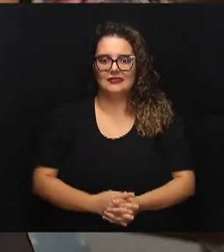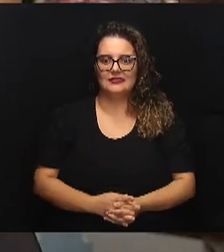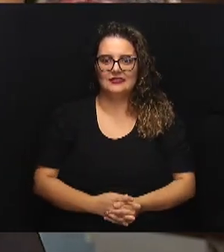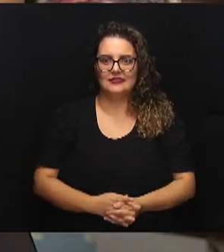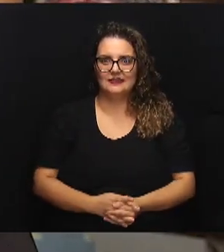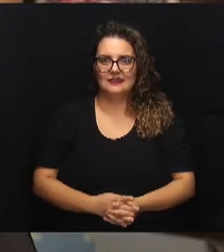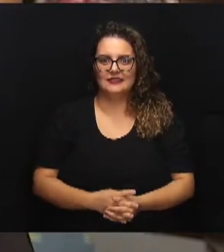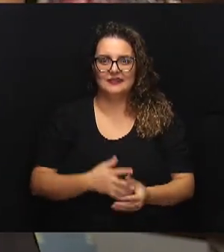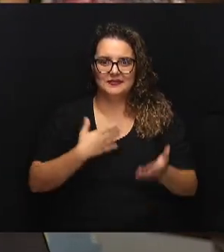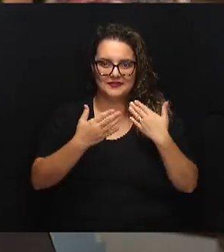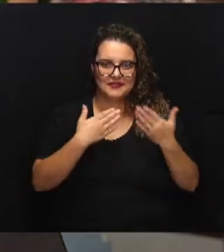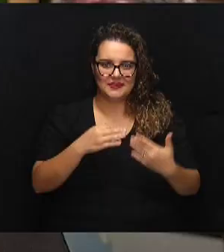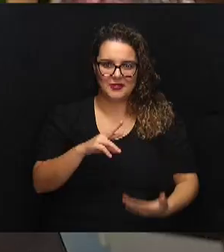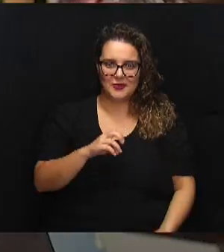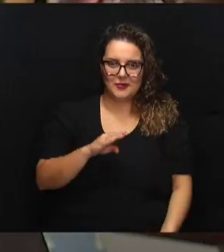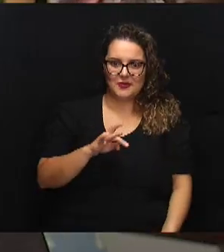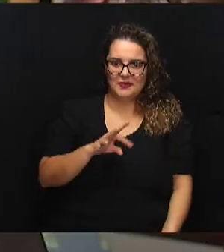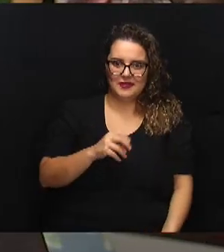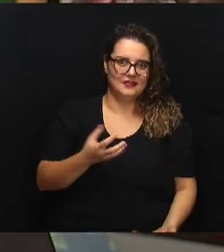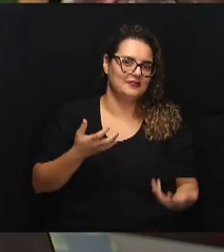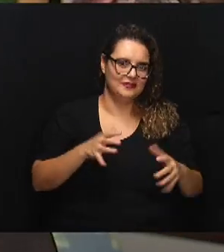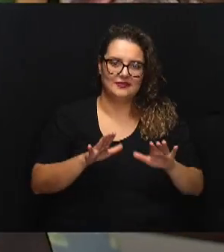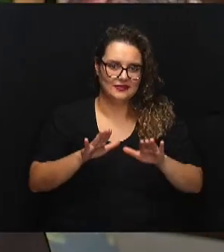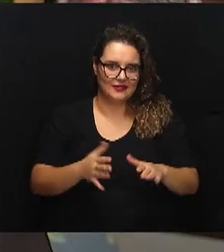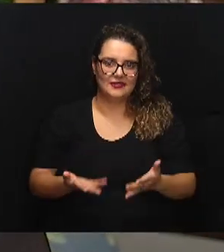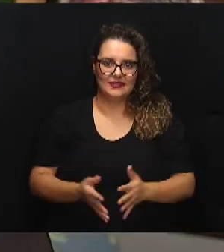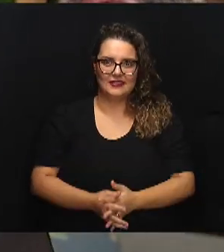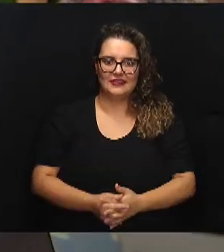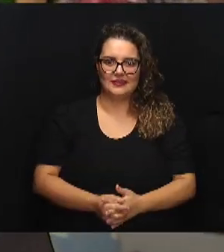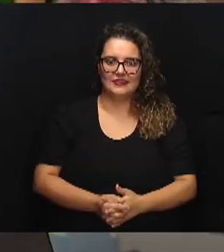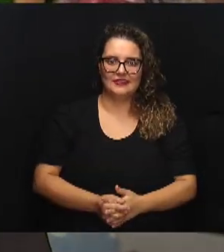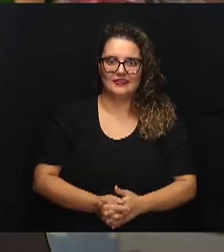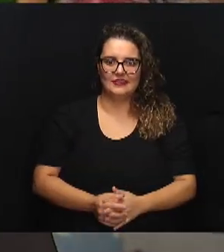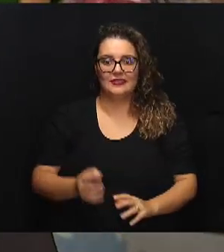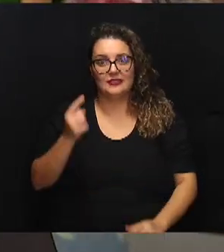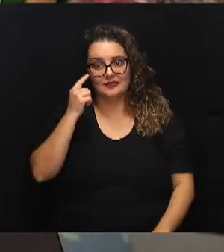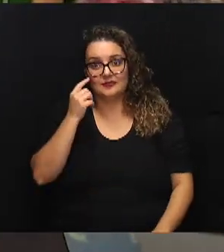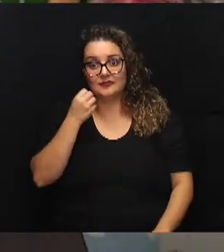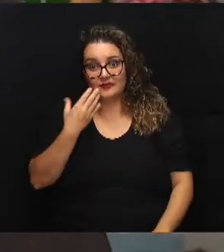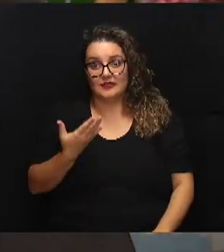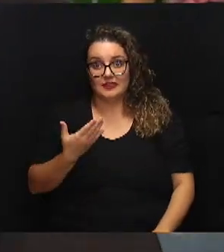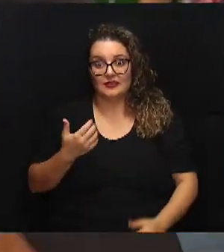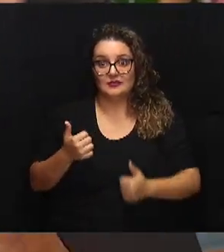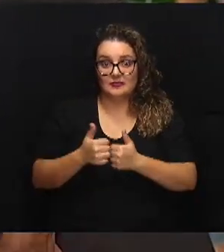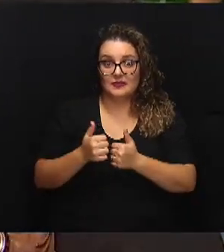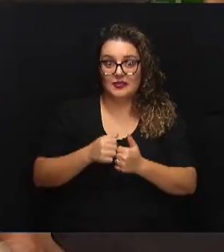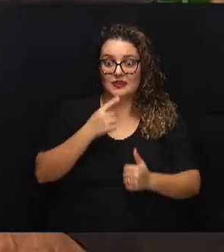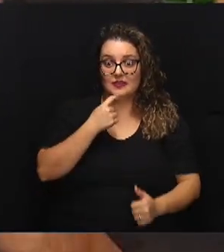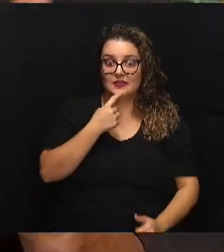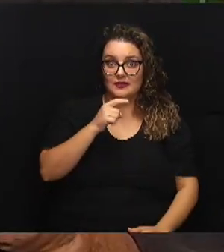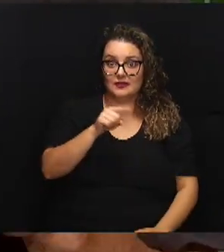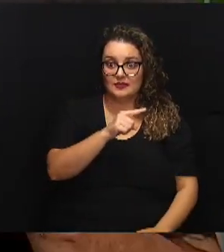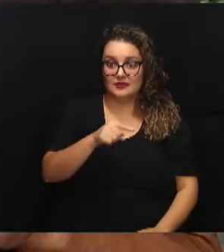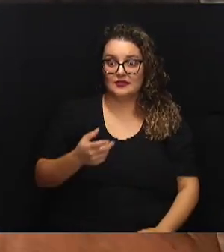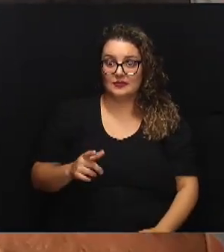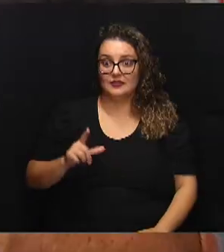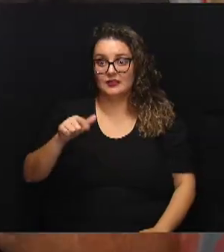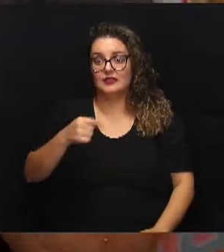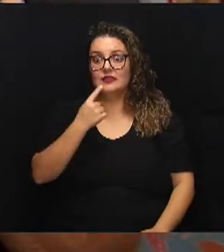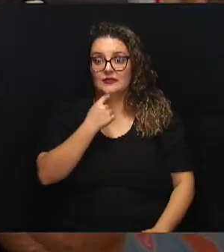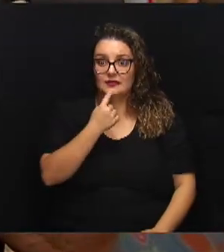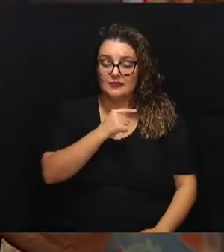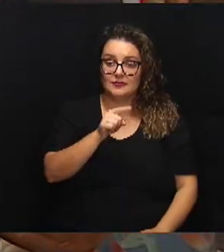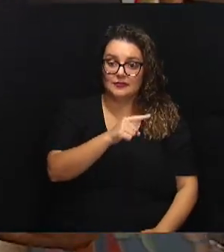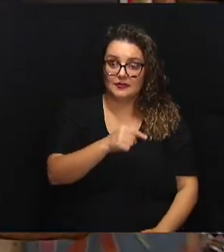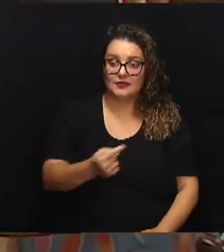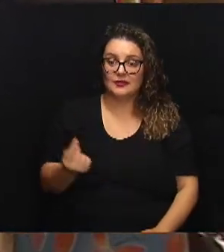Debati com o seu Roberto lá, que não queria ficar, mas acabei pensando bem, era uma véspera de feriado. Aí depois do feriado, eu